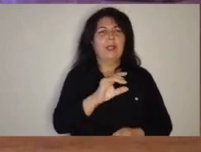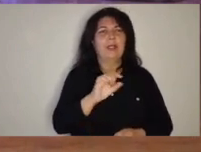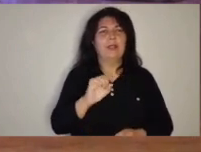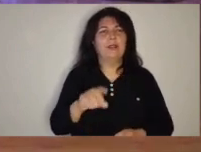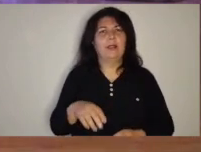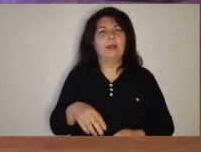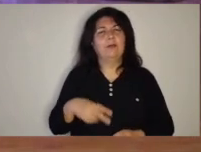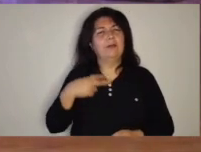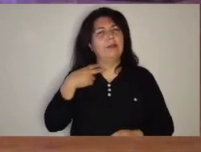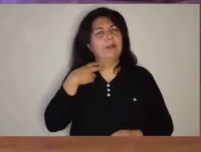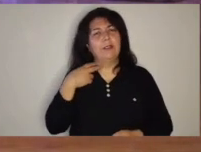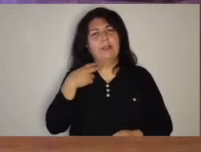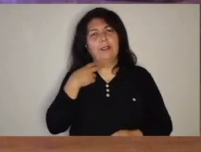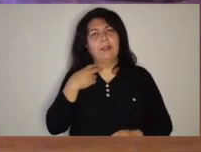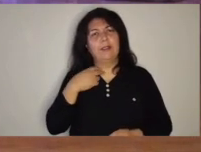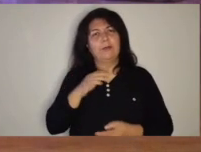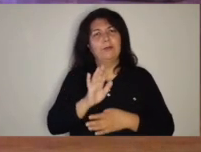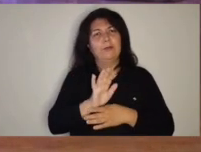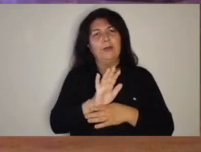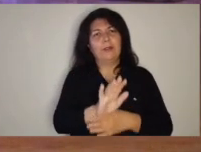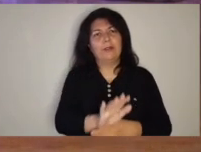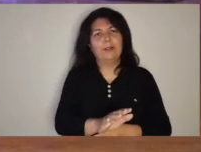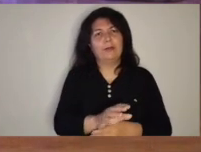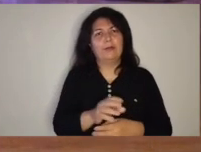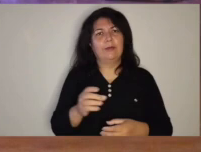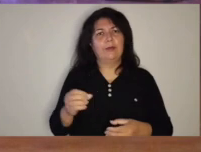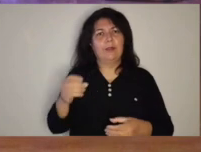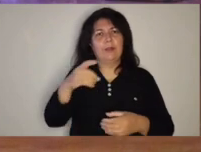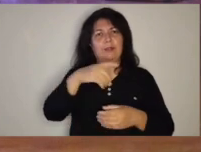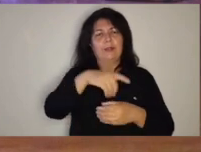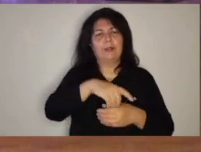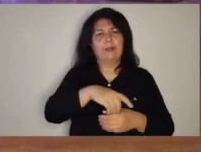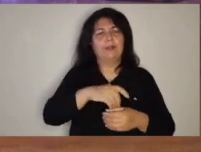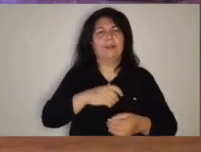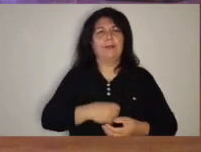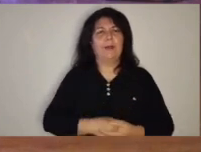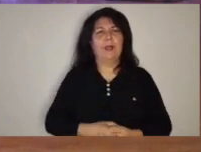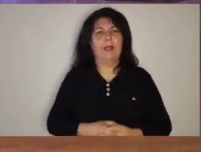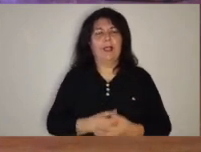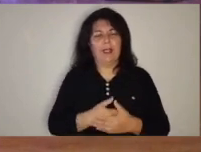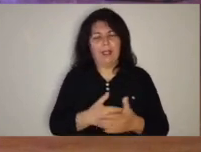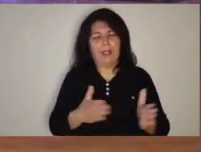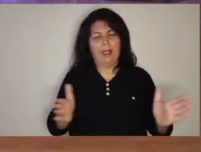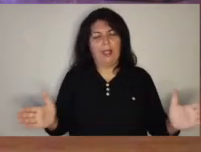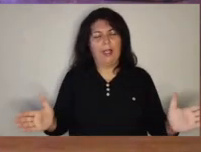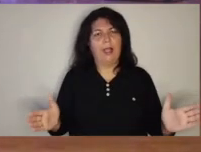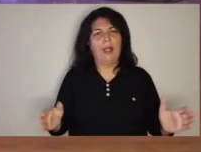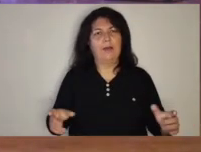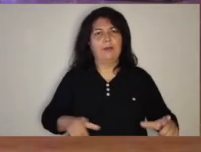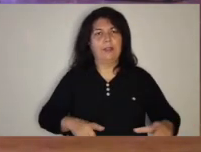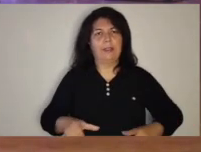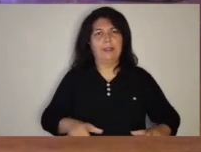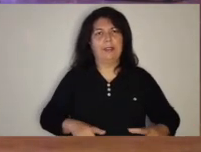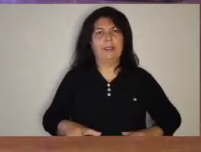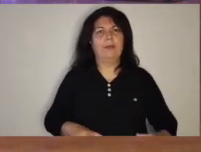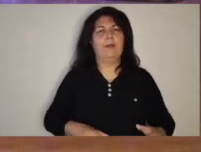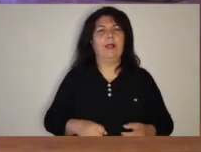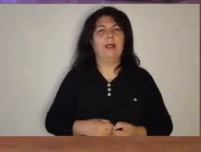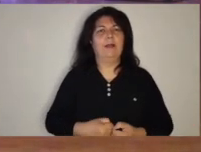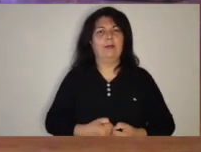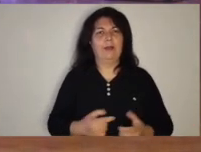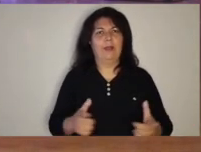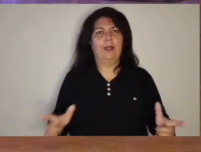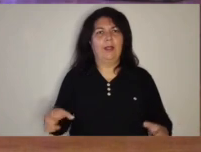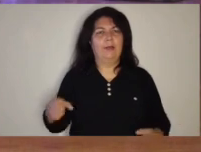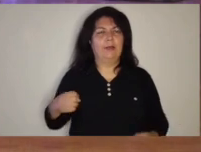aquelas pessoas que têm um desejo ardente no coração, mas por algum motivo hoje ele não pode dizimar. O